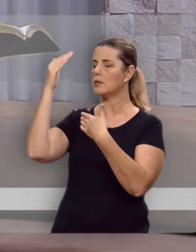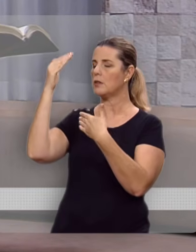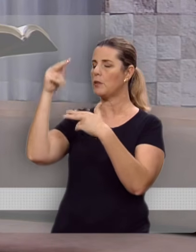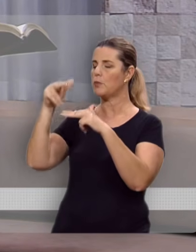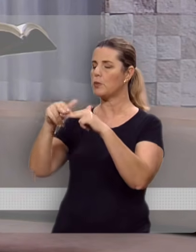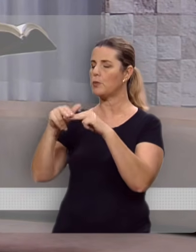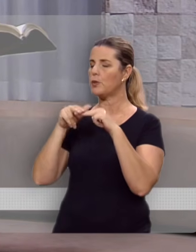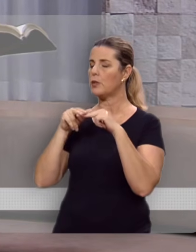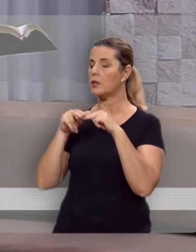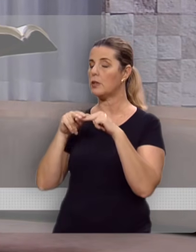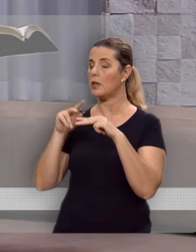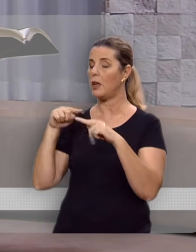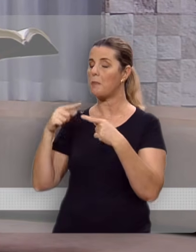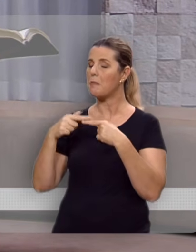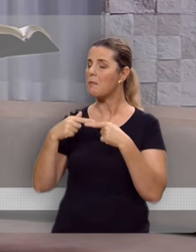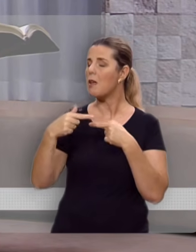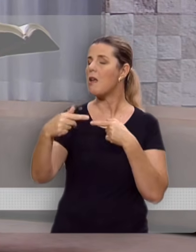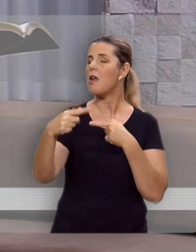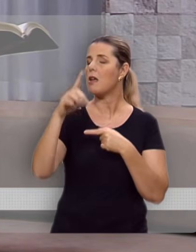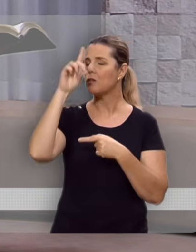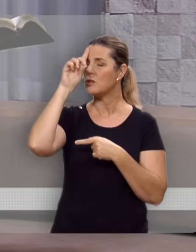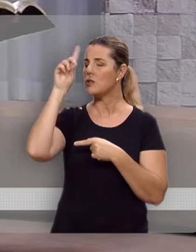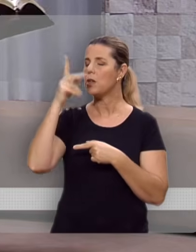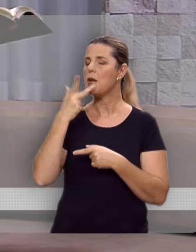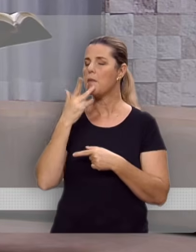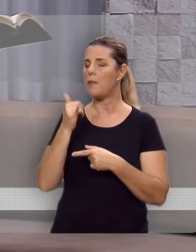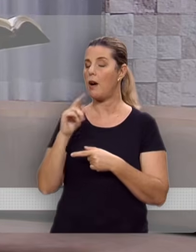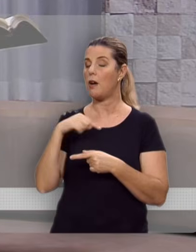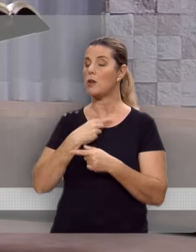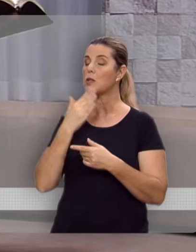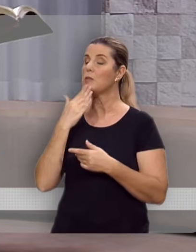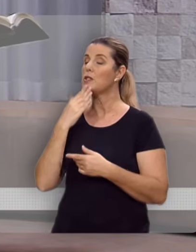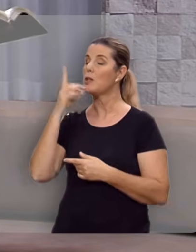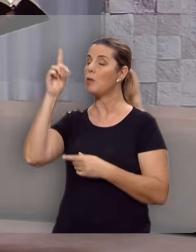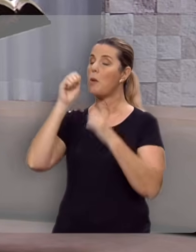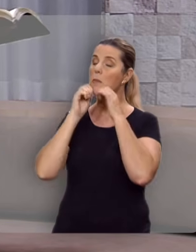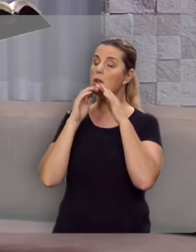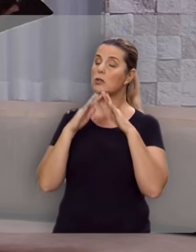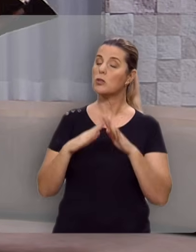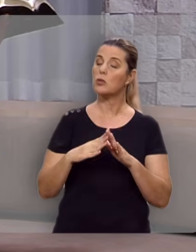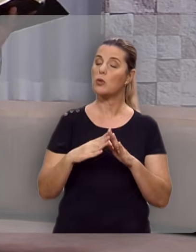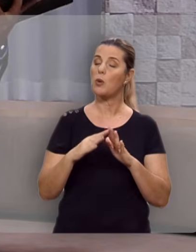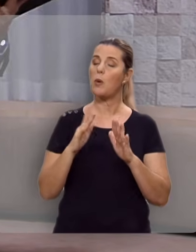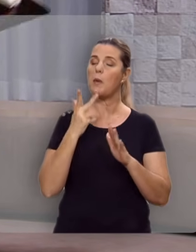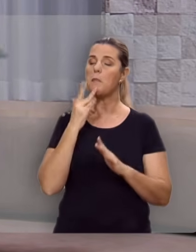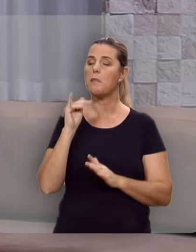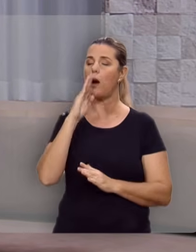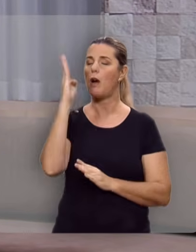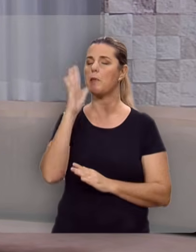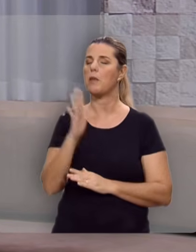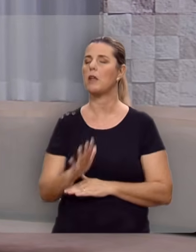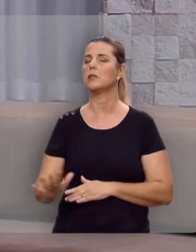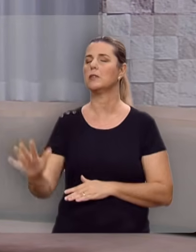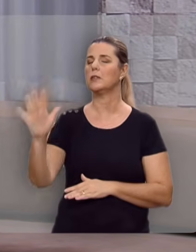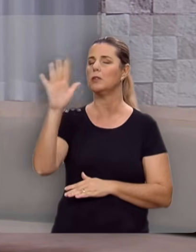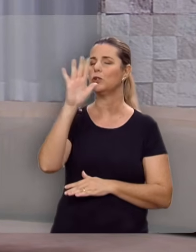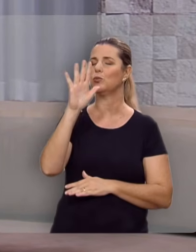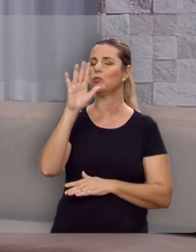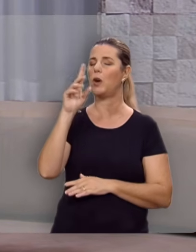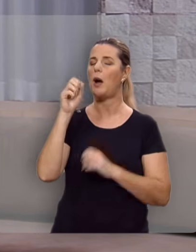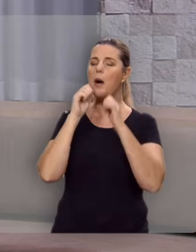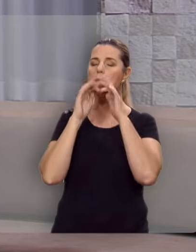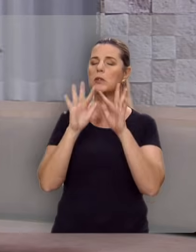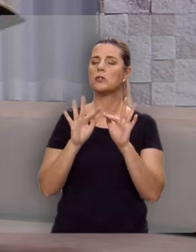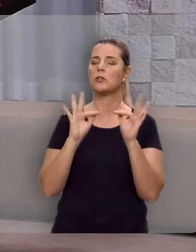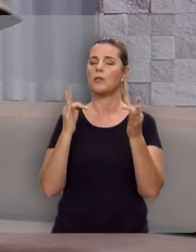graças porque estamos nos aproximando do Dia dos Pais e nós te pedimos que tu abençoes os pais da nossa nação, que